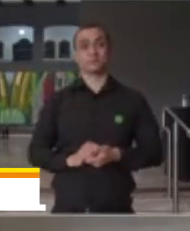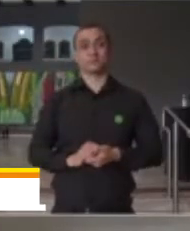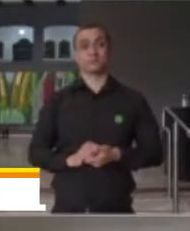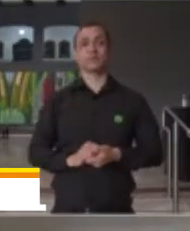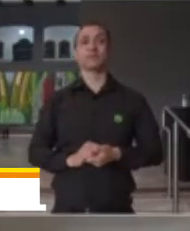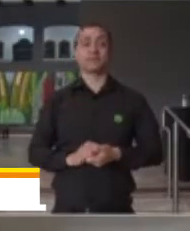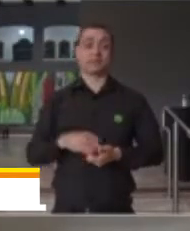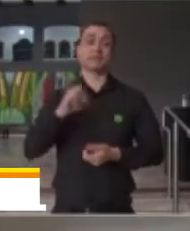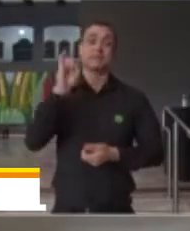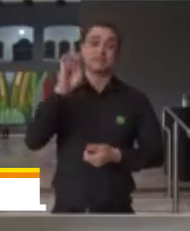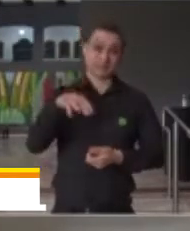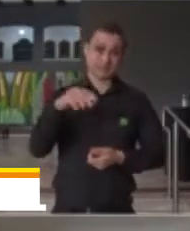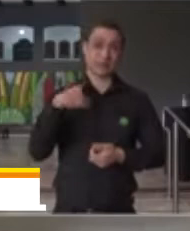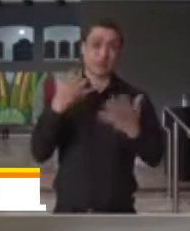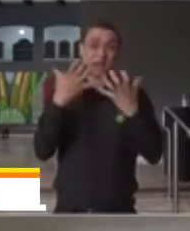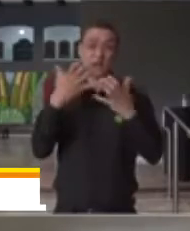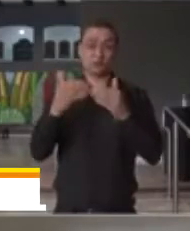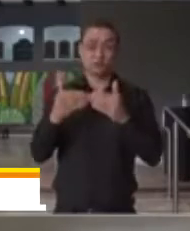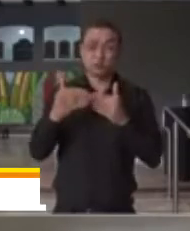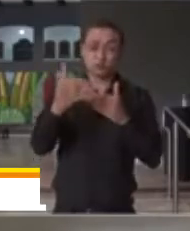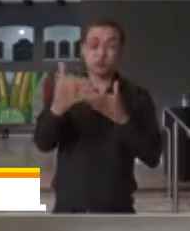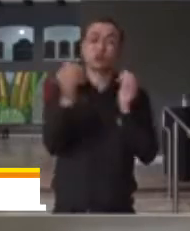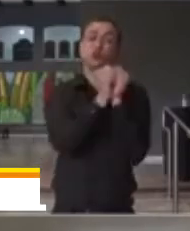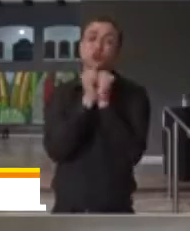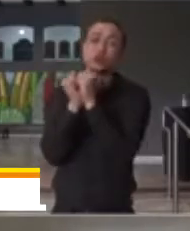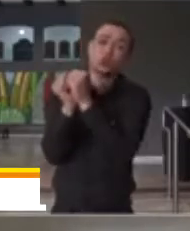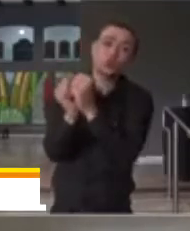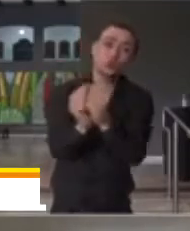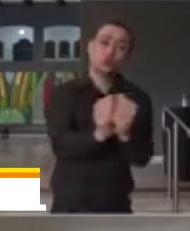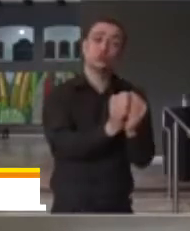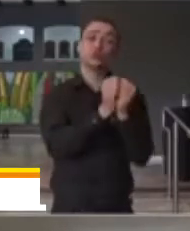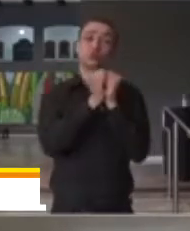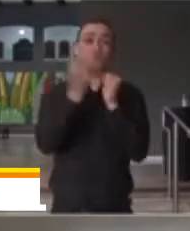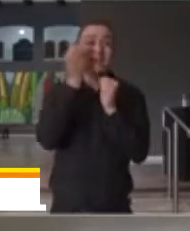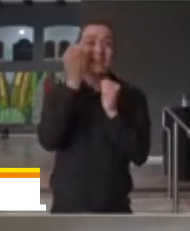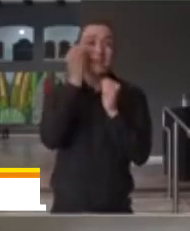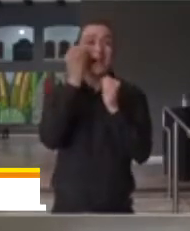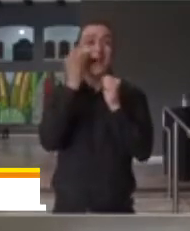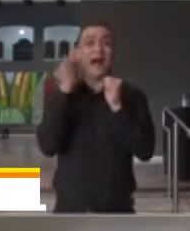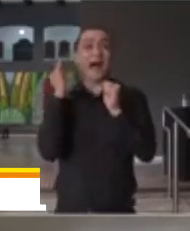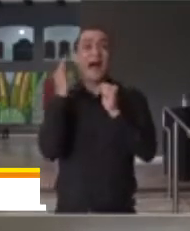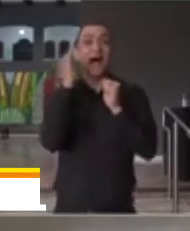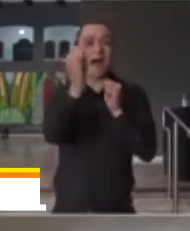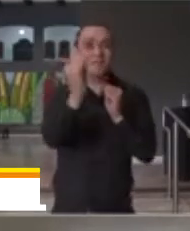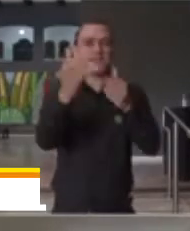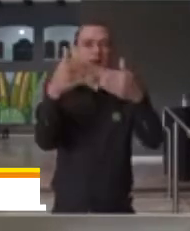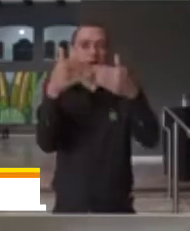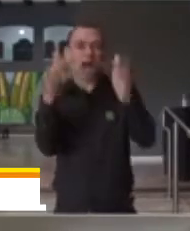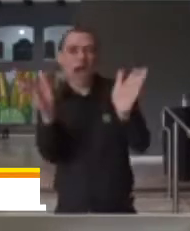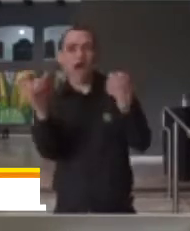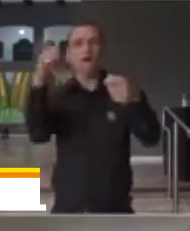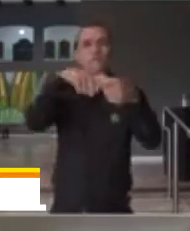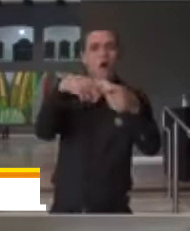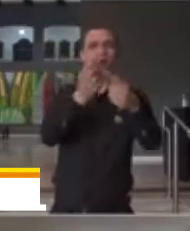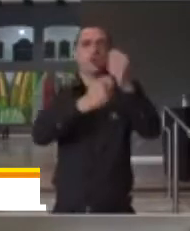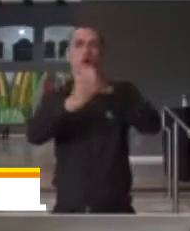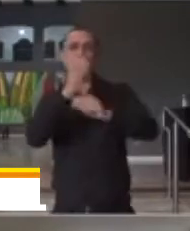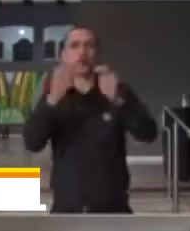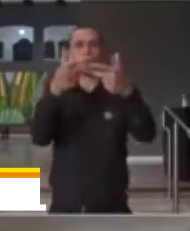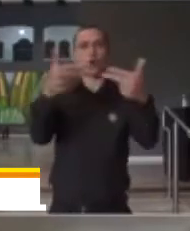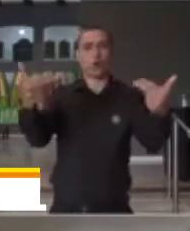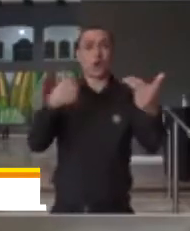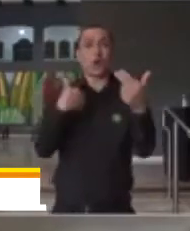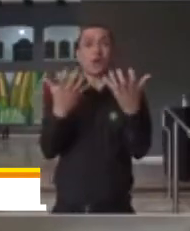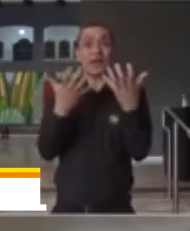nós queremos sim em breve juntos poder anunciar a retomada gradual da economia